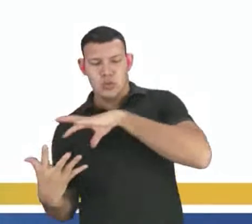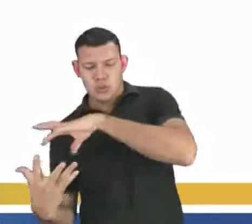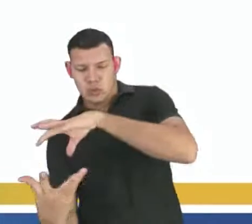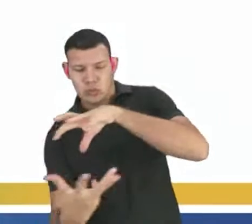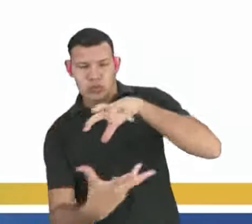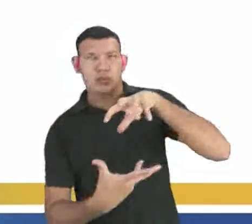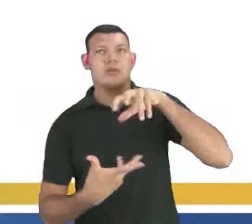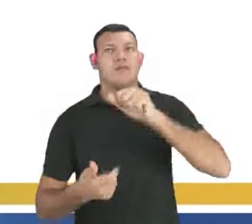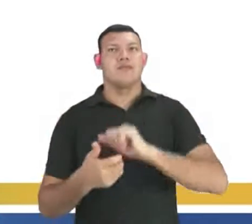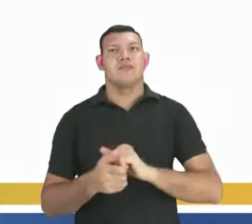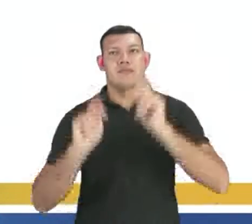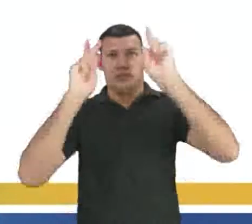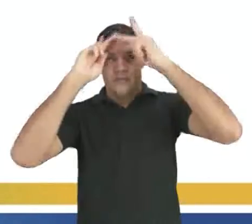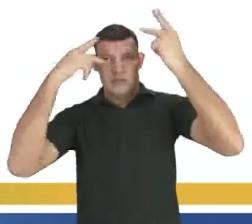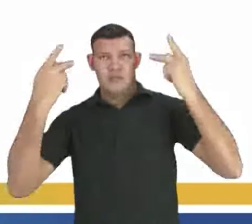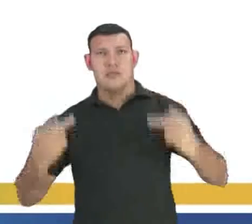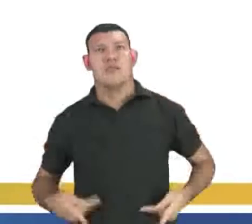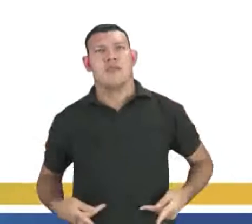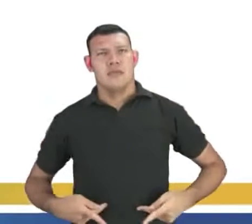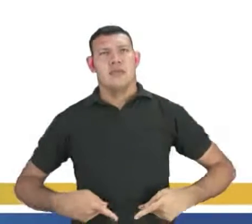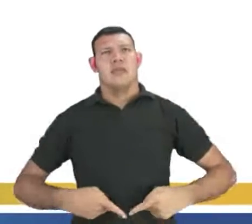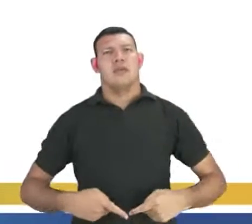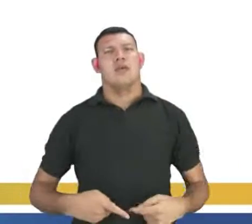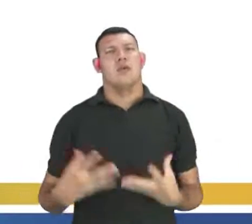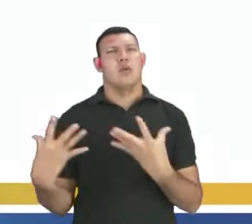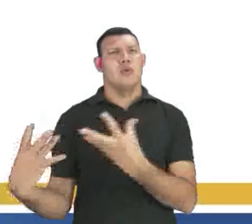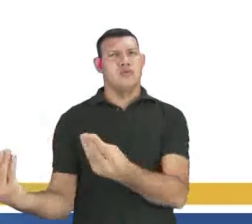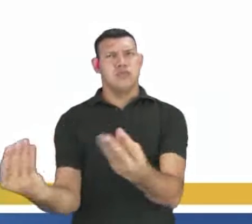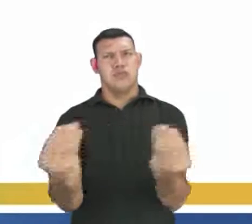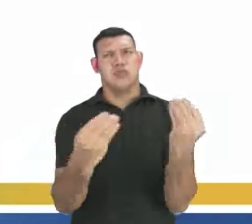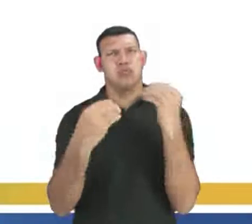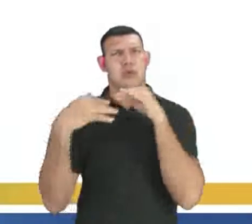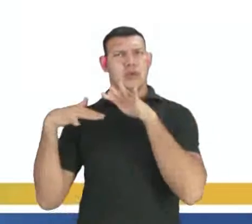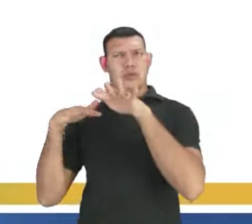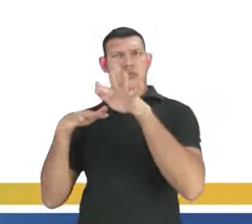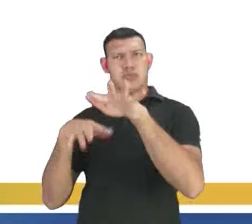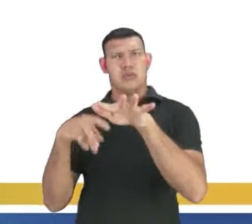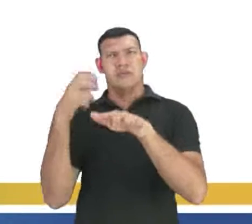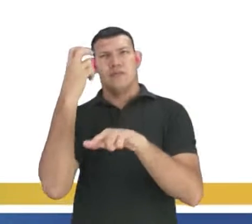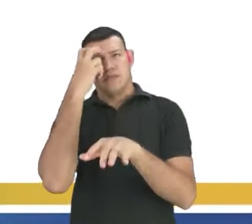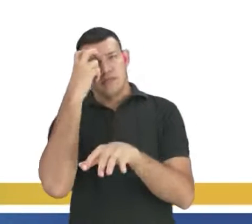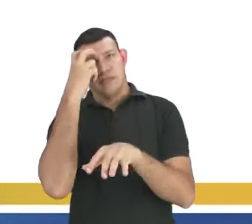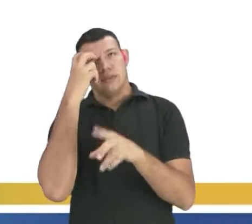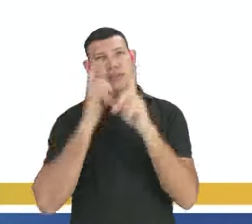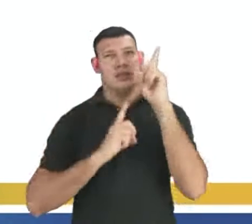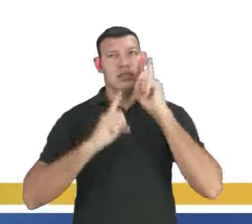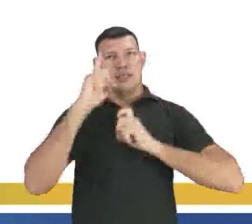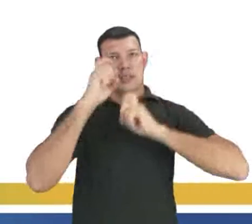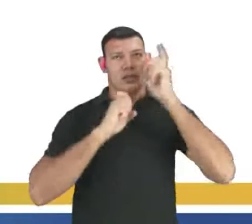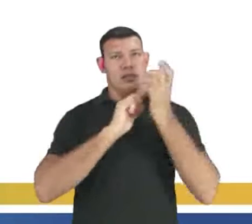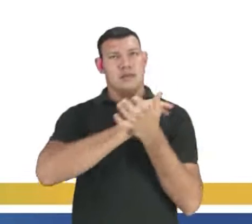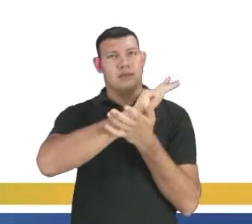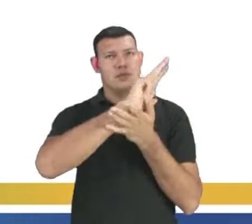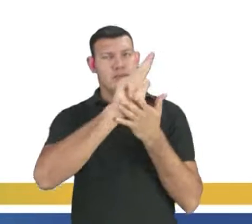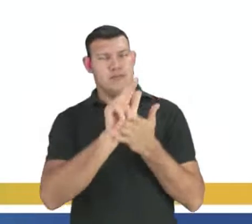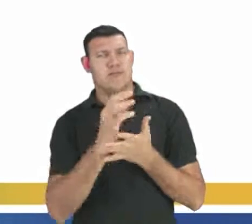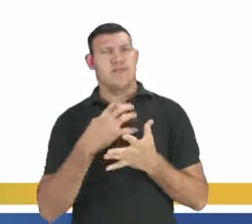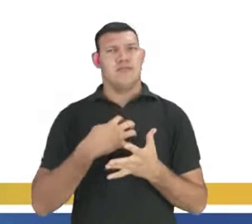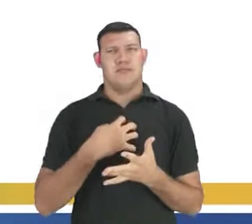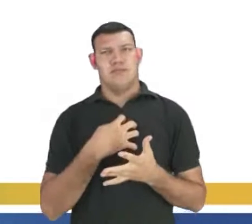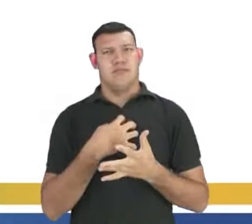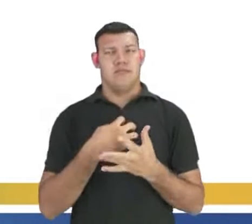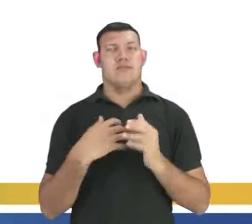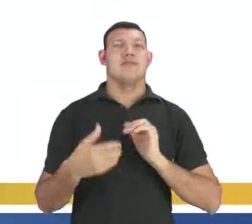né? A humanidade é repleta de manifestações culturais, onde é expressa de variadas formas